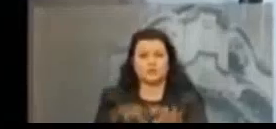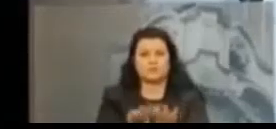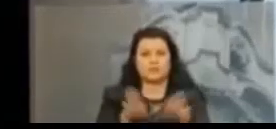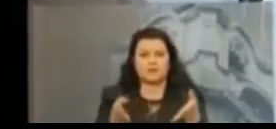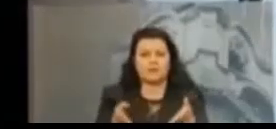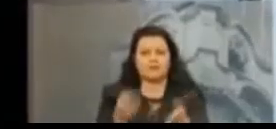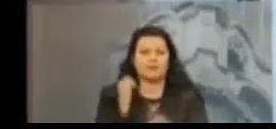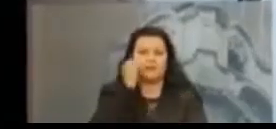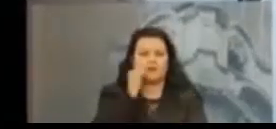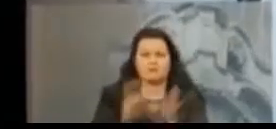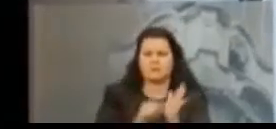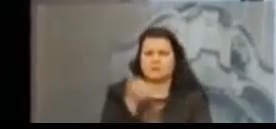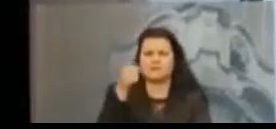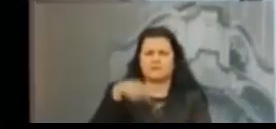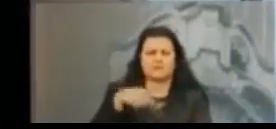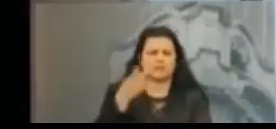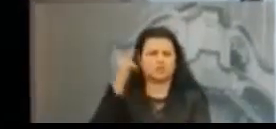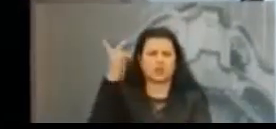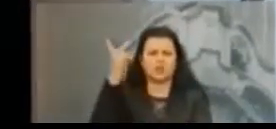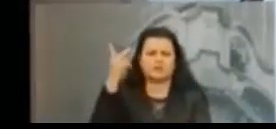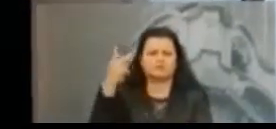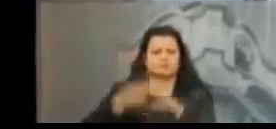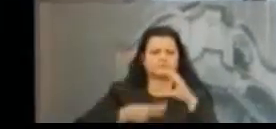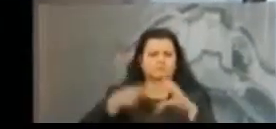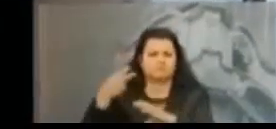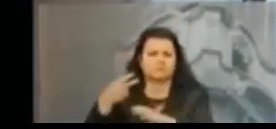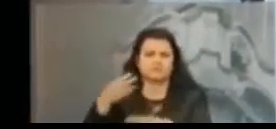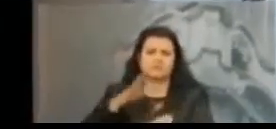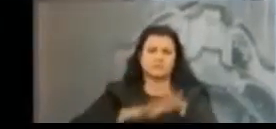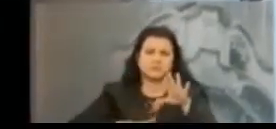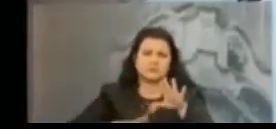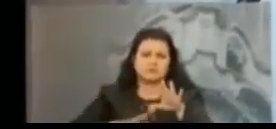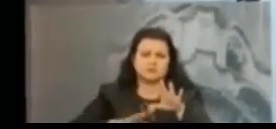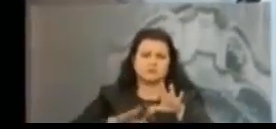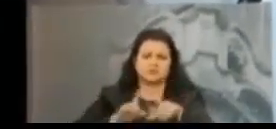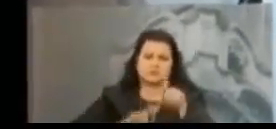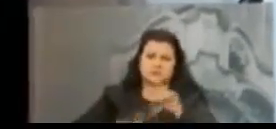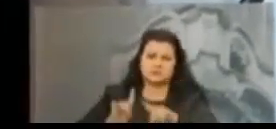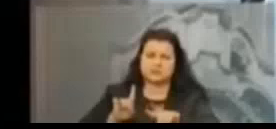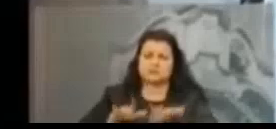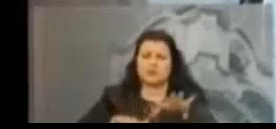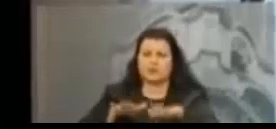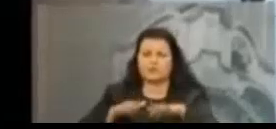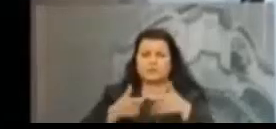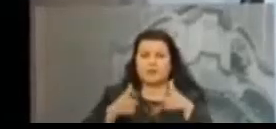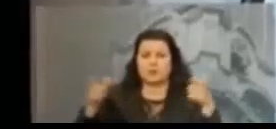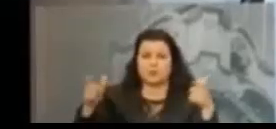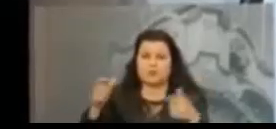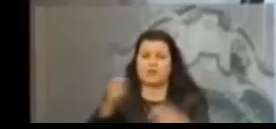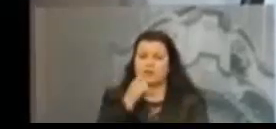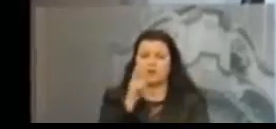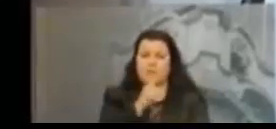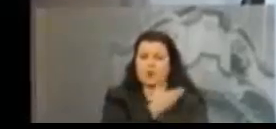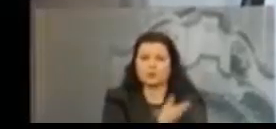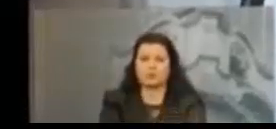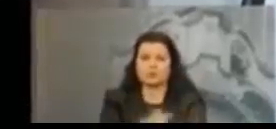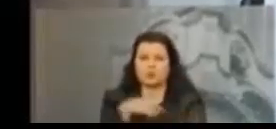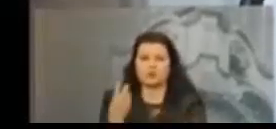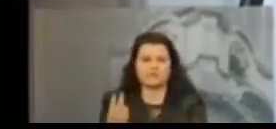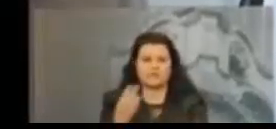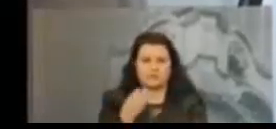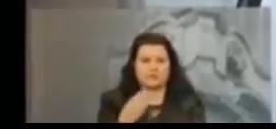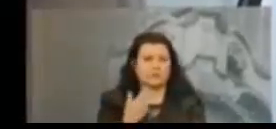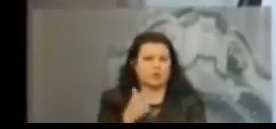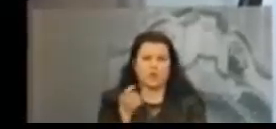da Câmara de Vereadores, talvez a maioria dos que já exerceram outros mandatos não estejam acostumados com a nossa presença, não